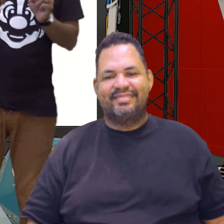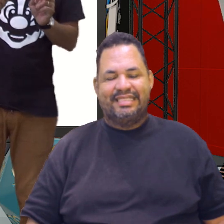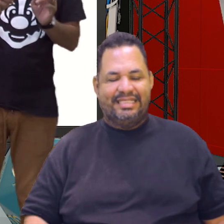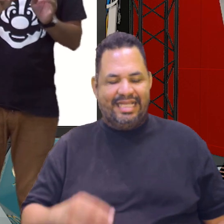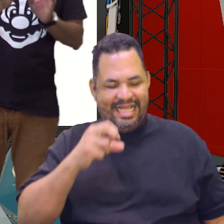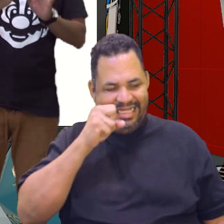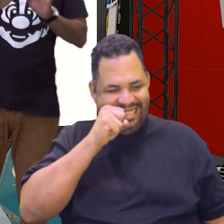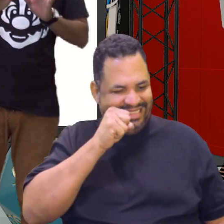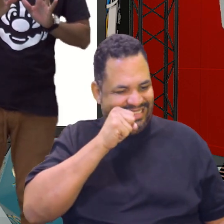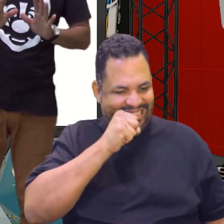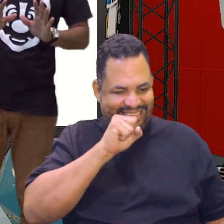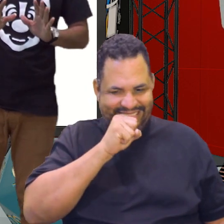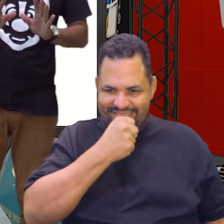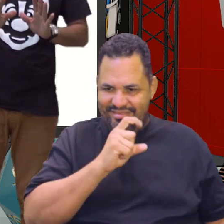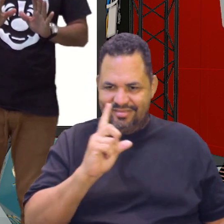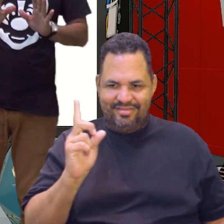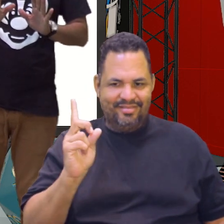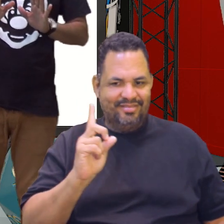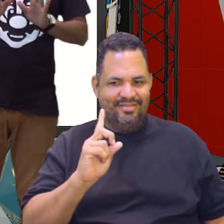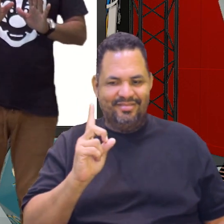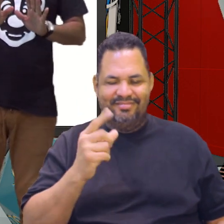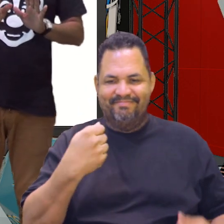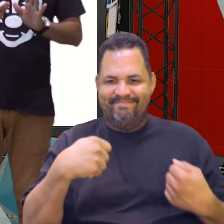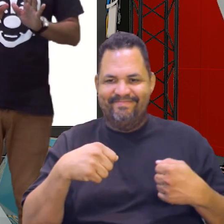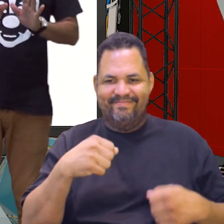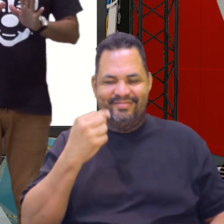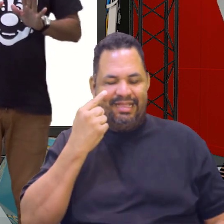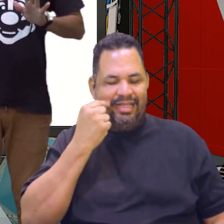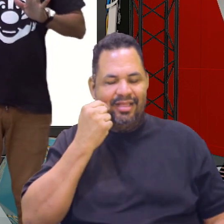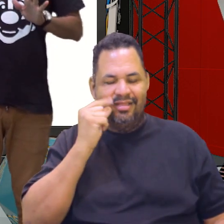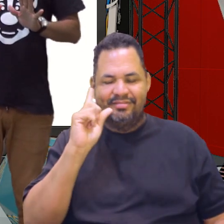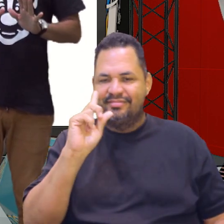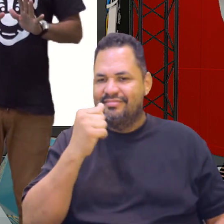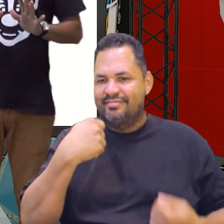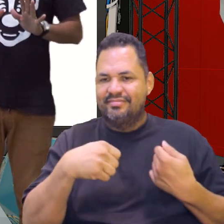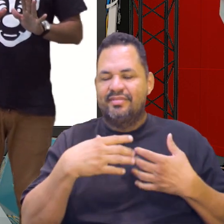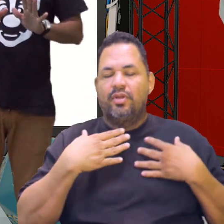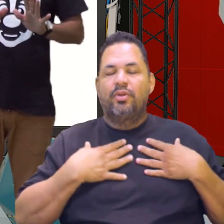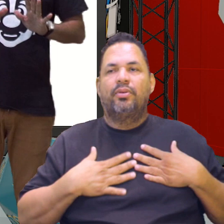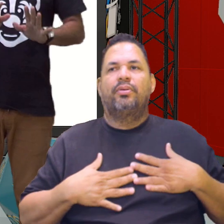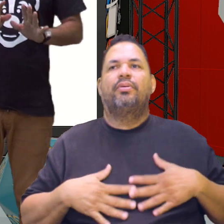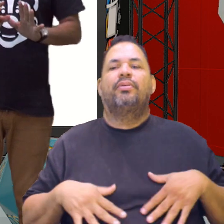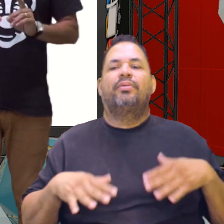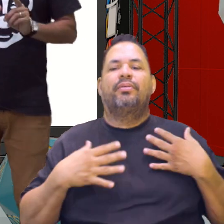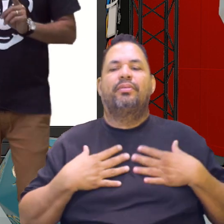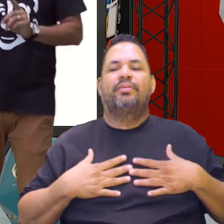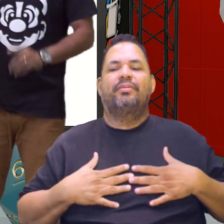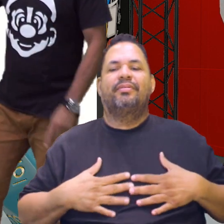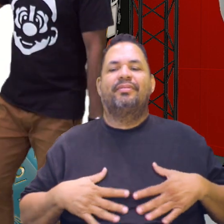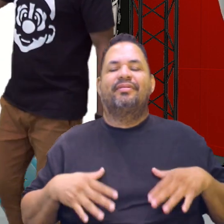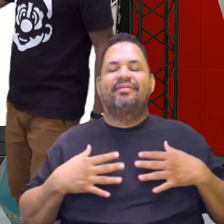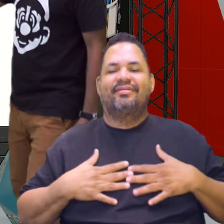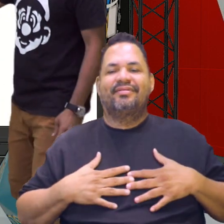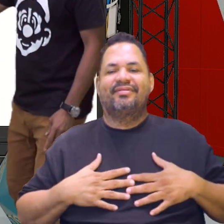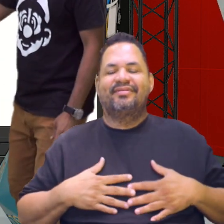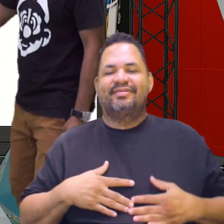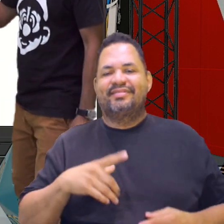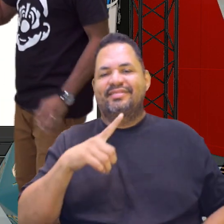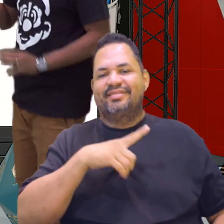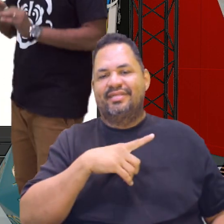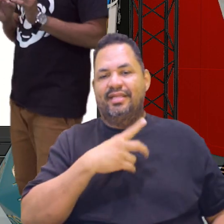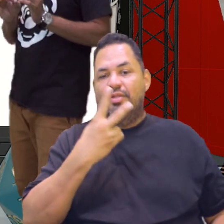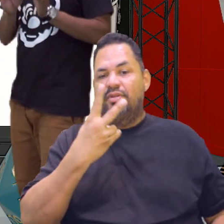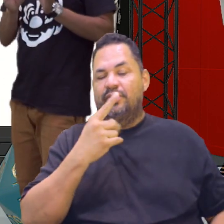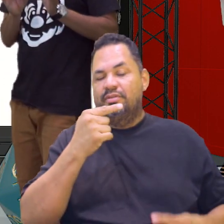precisa quebrar o lápis. Calma. Já? Respira. Beleza. Nós temos aqui